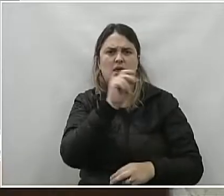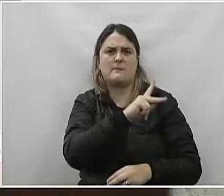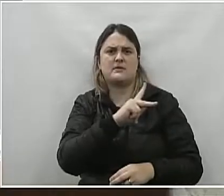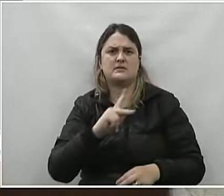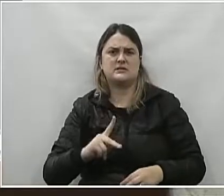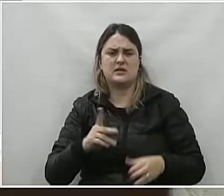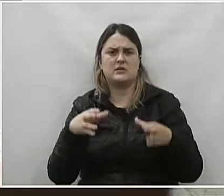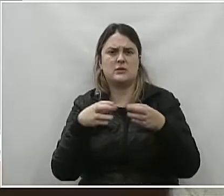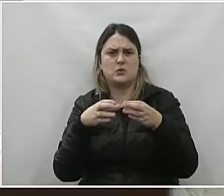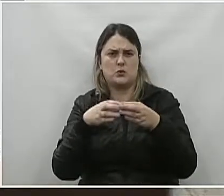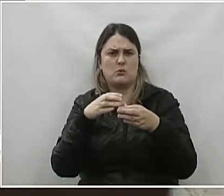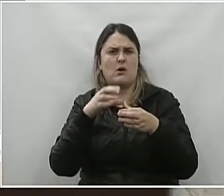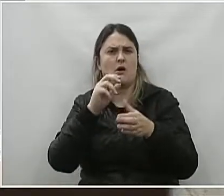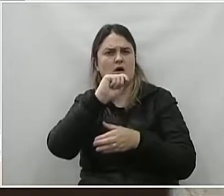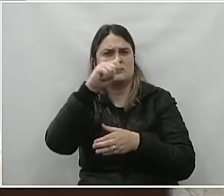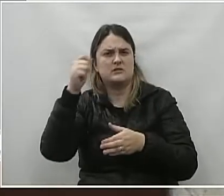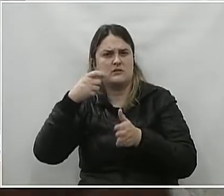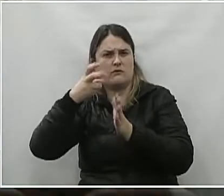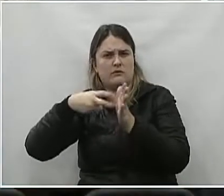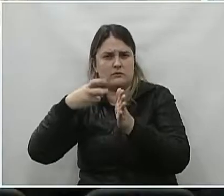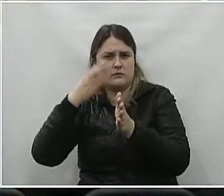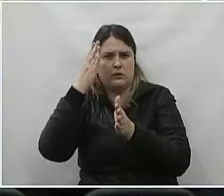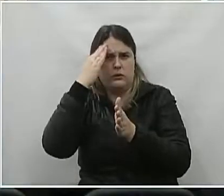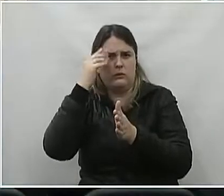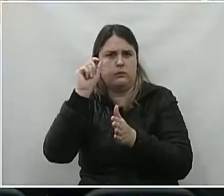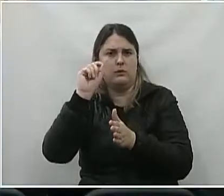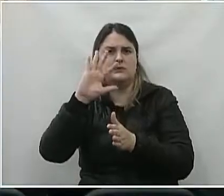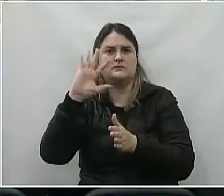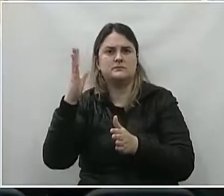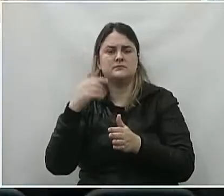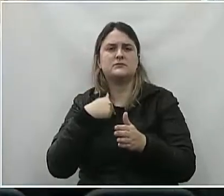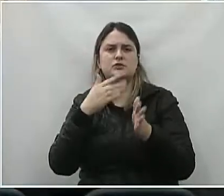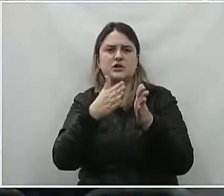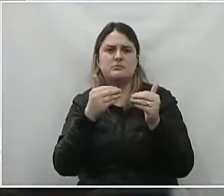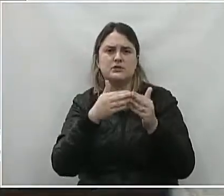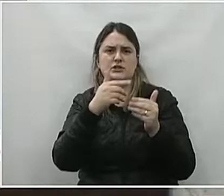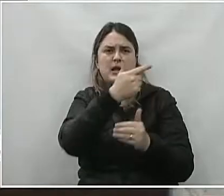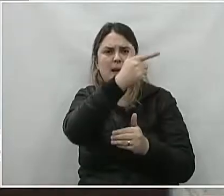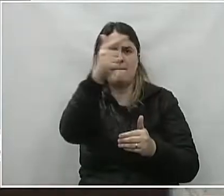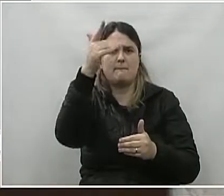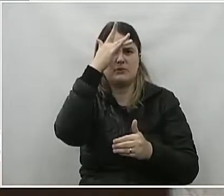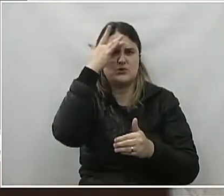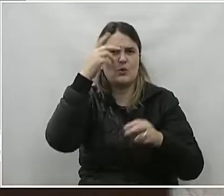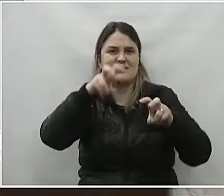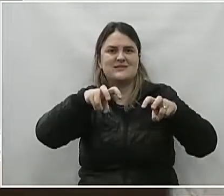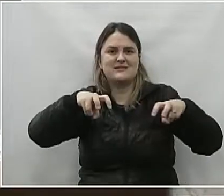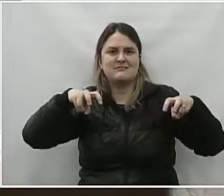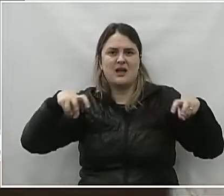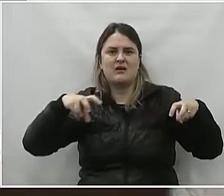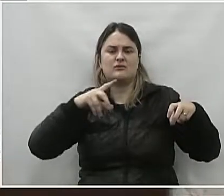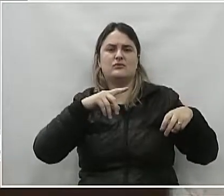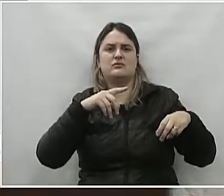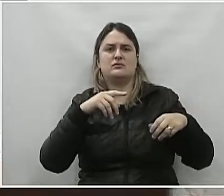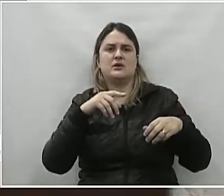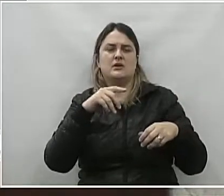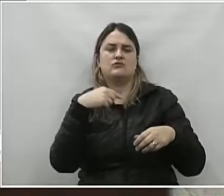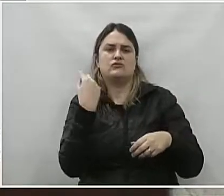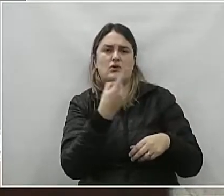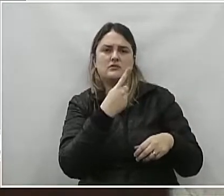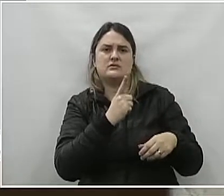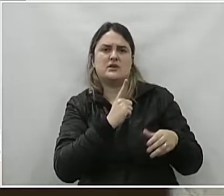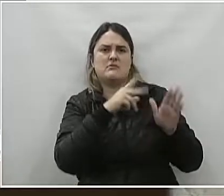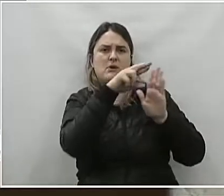Pessoal, eu já solicitei que o público não se manifeste, a gente tem um regimento a ser